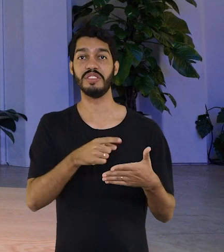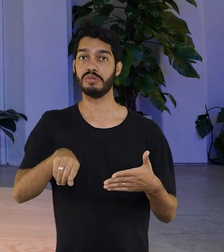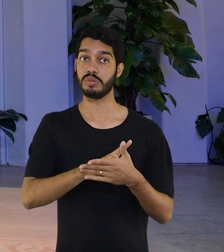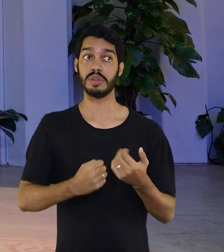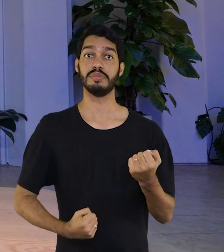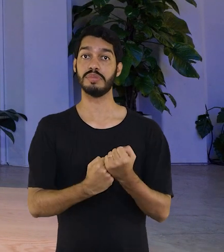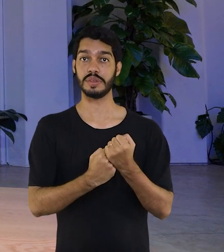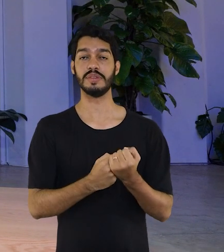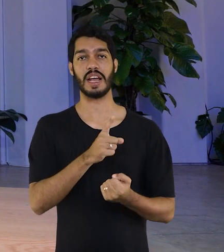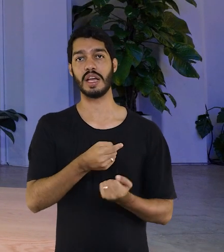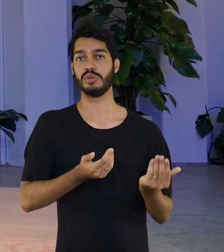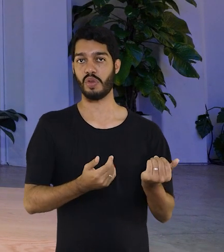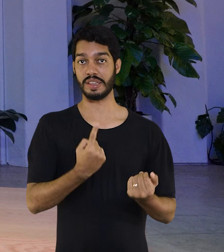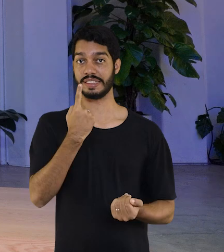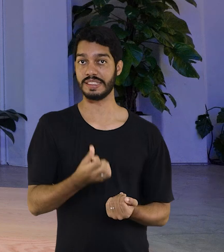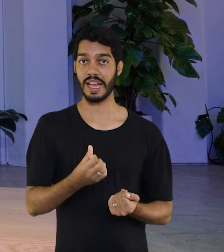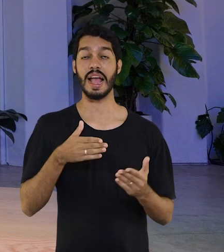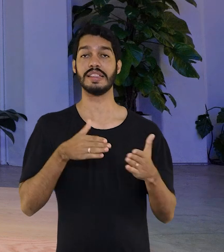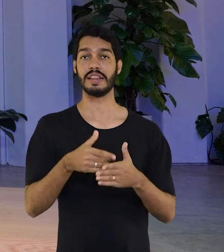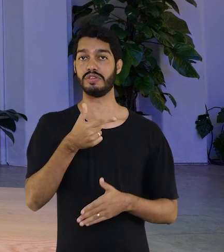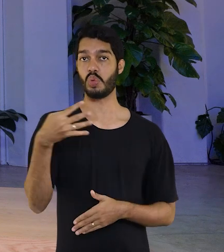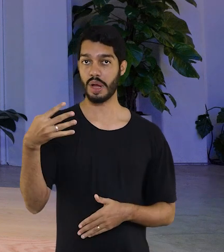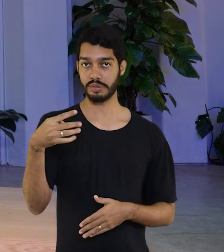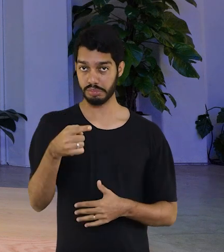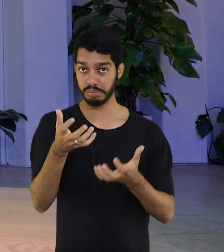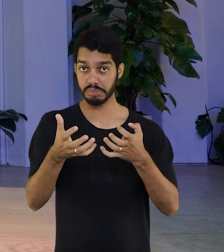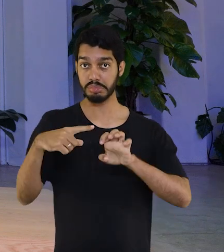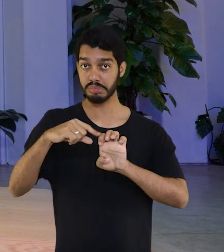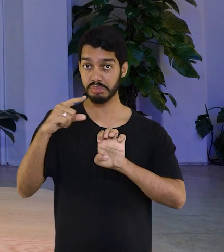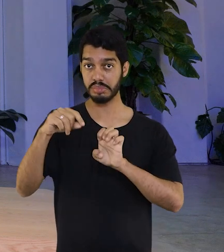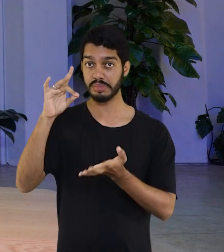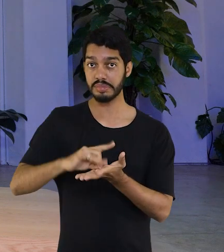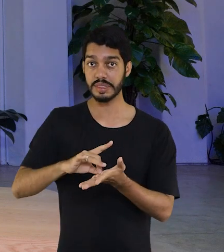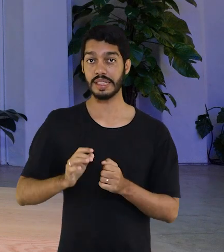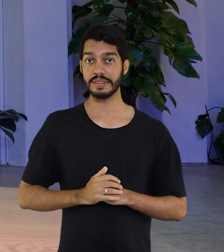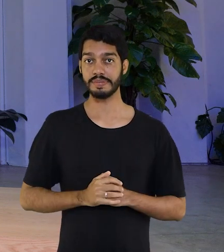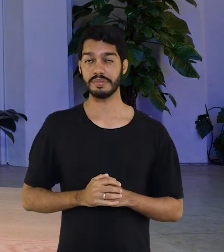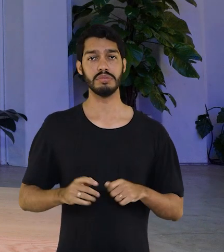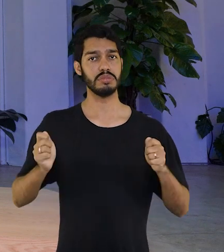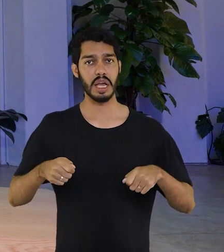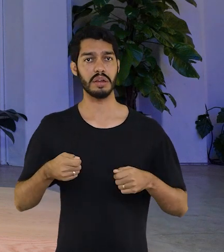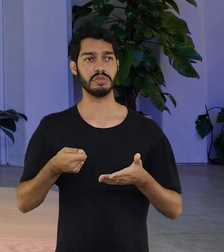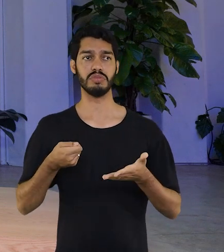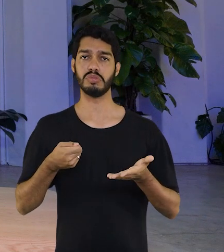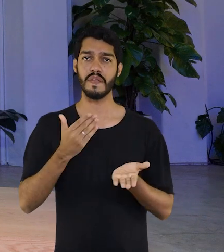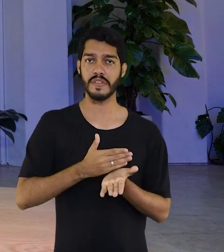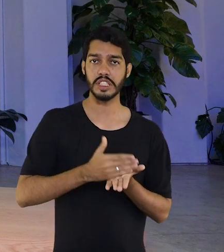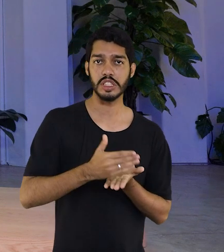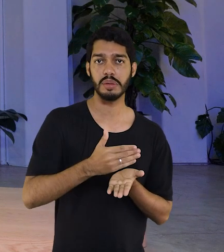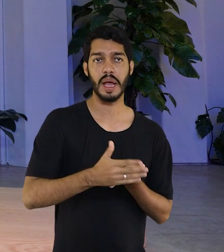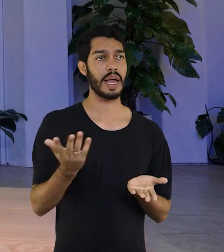lacuna, apoiando jovens de 16 a 24 anos que queiram empreender, e depois a gente conta um pouquinho mais,